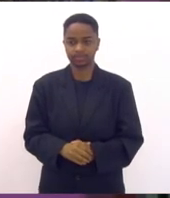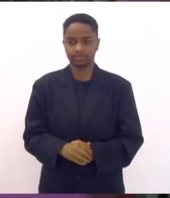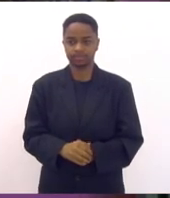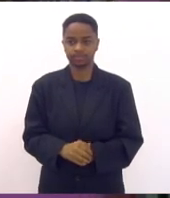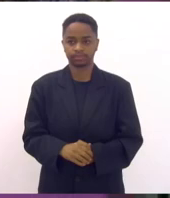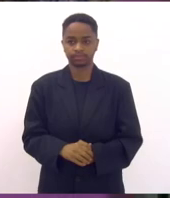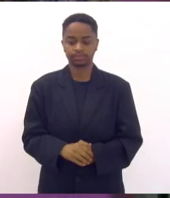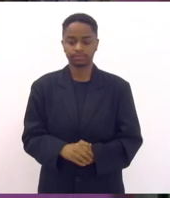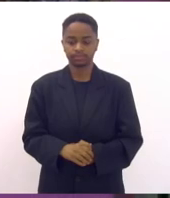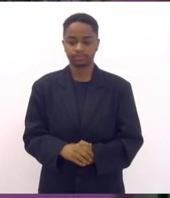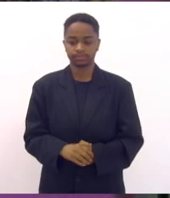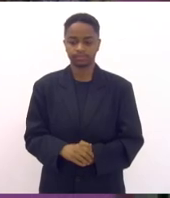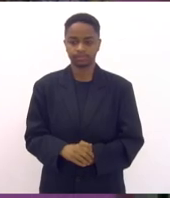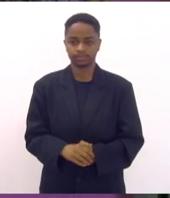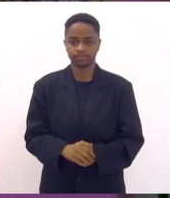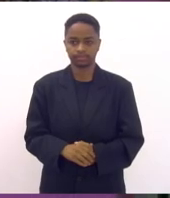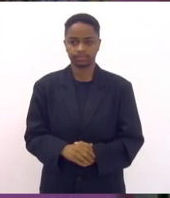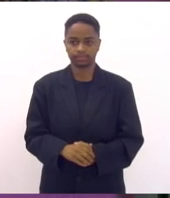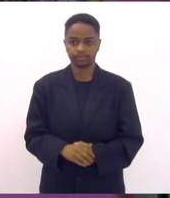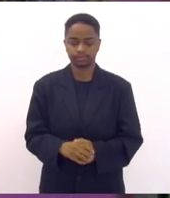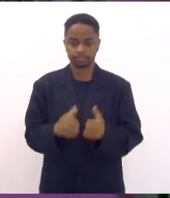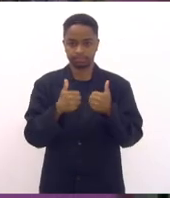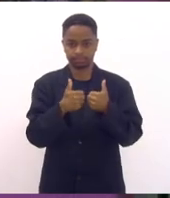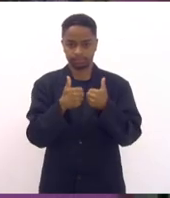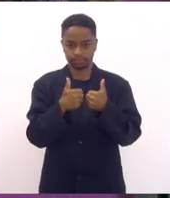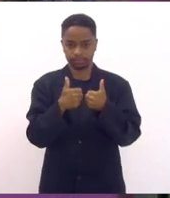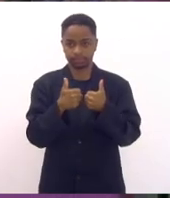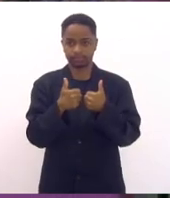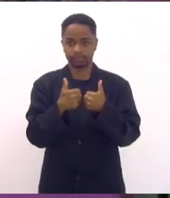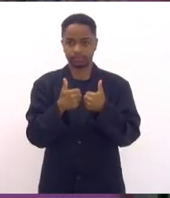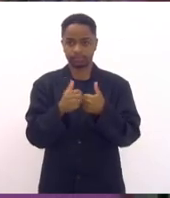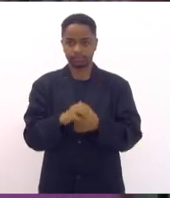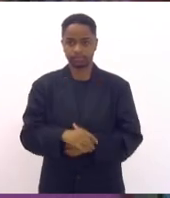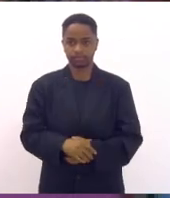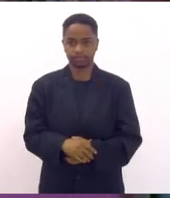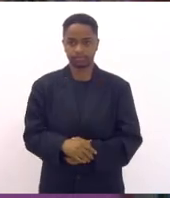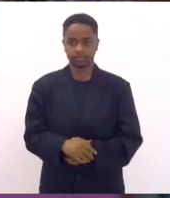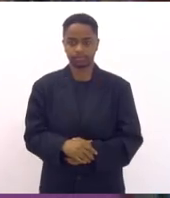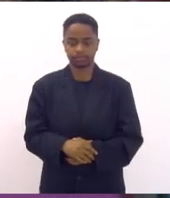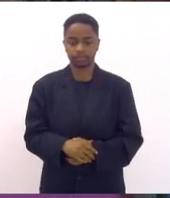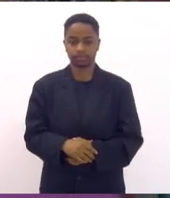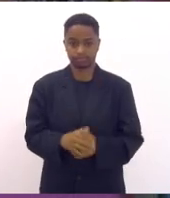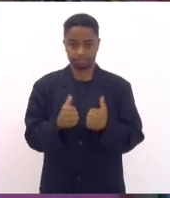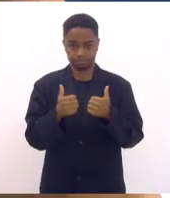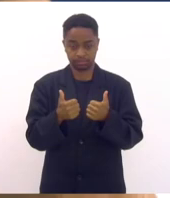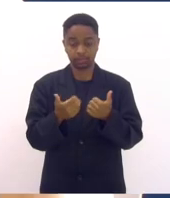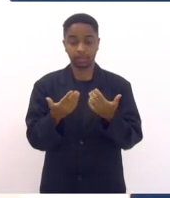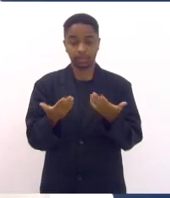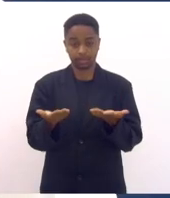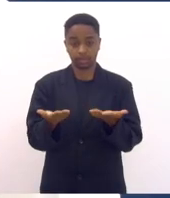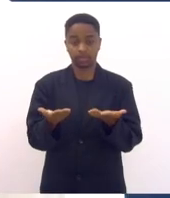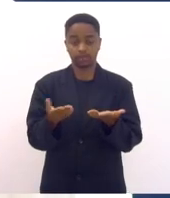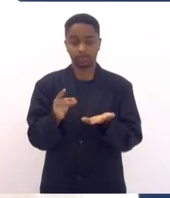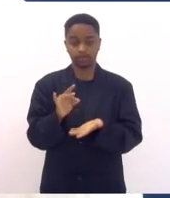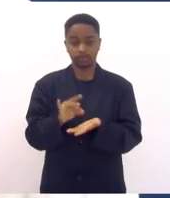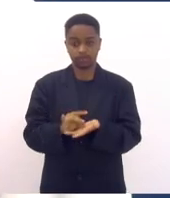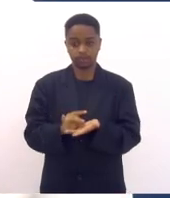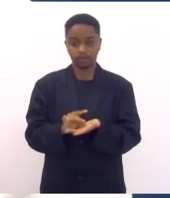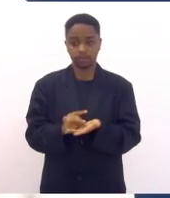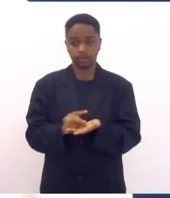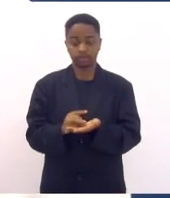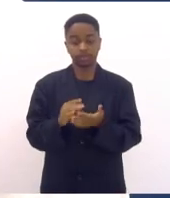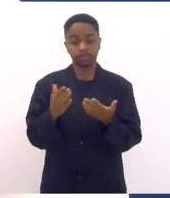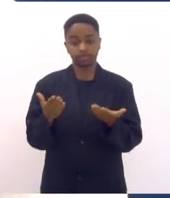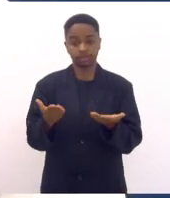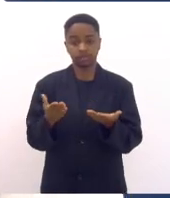eu vou ensinar as meninas a fazerem pau tá bom vai ela vai ensinar as meninas a fazerem pau tá vendo já é uma grande então mas